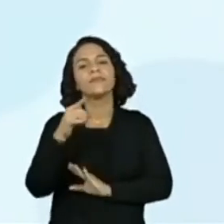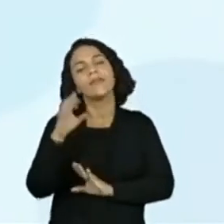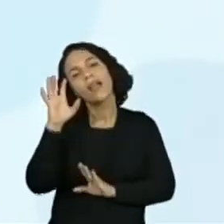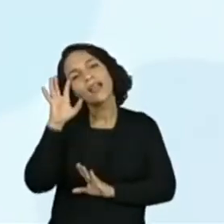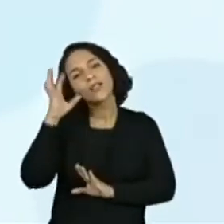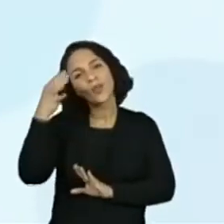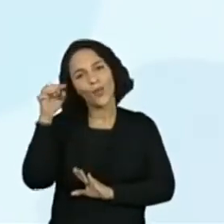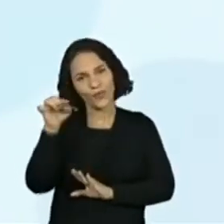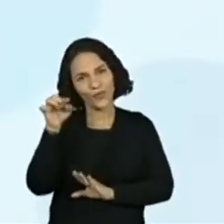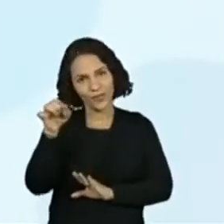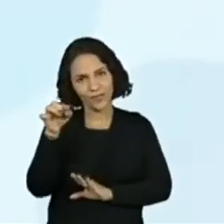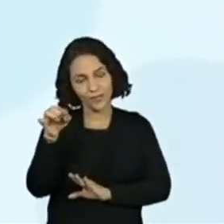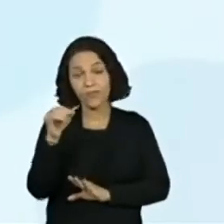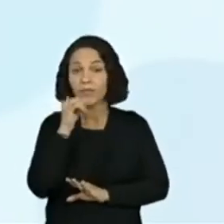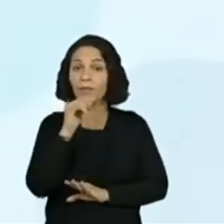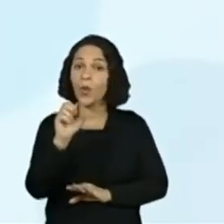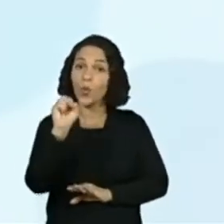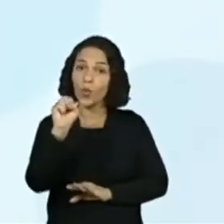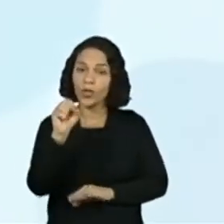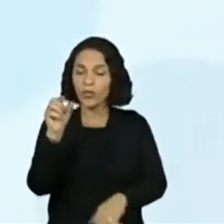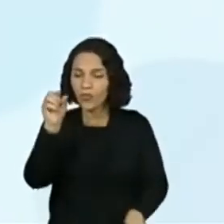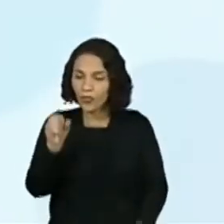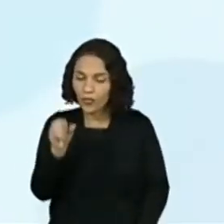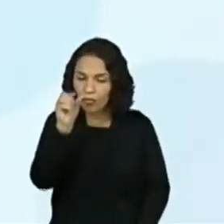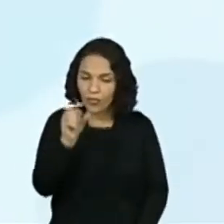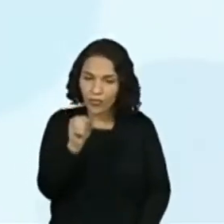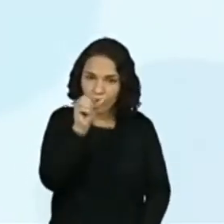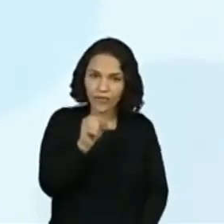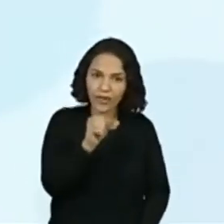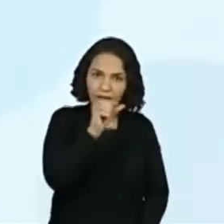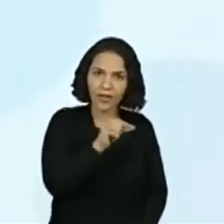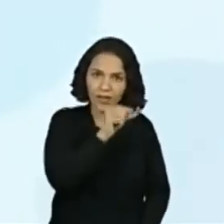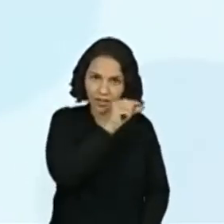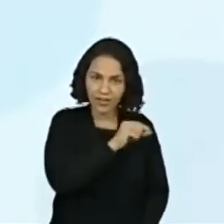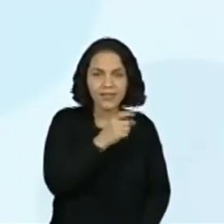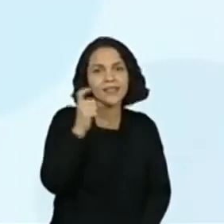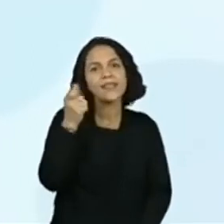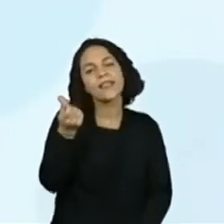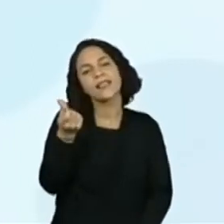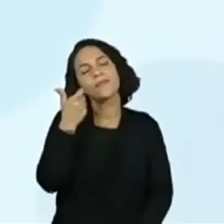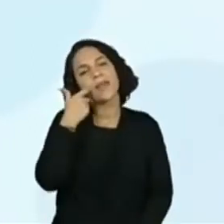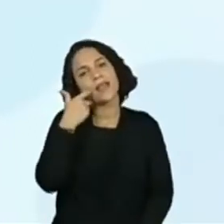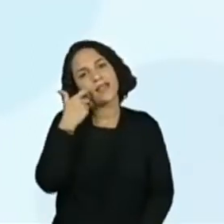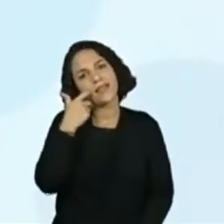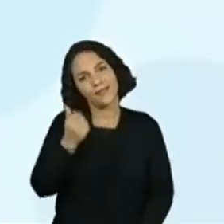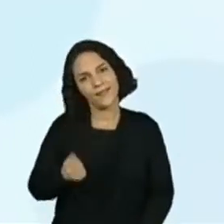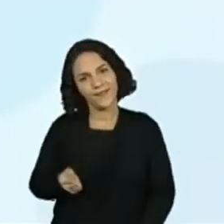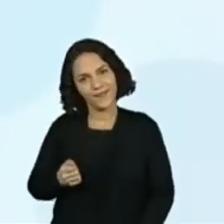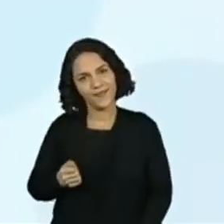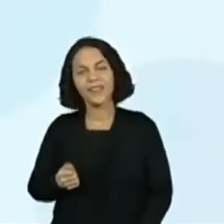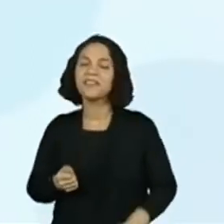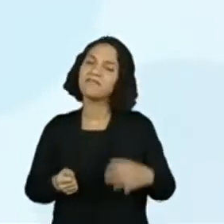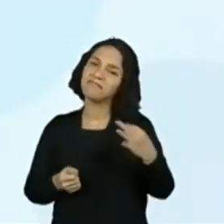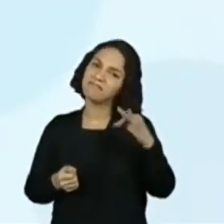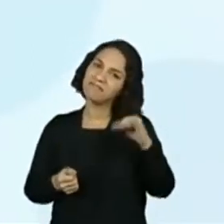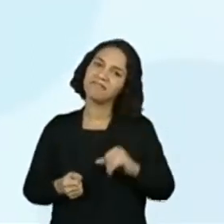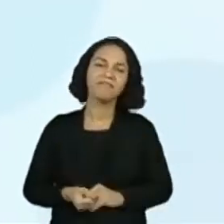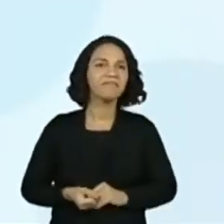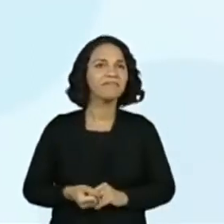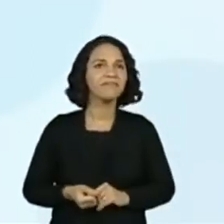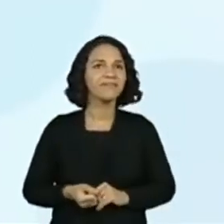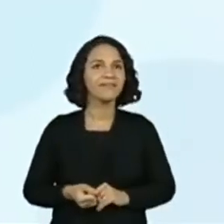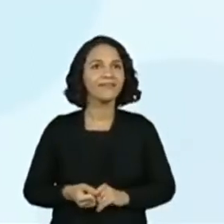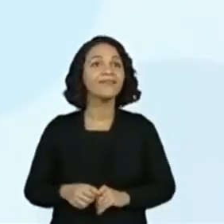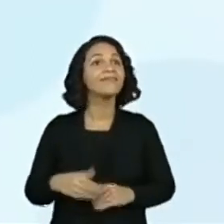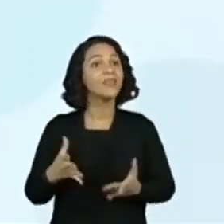essa situação. Então, são 8 fileiras. Em cada fileira... Tem 6 balas. Há 6 balas. Exatamente. Então,